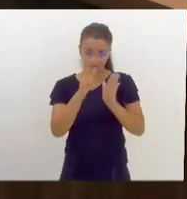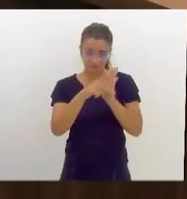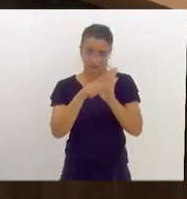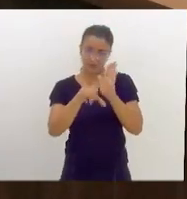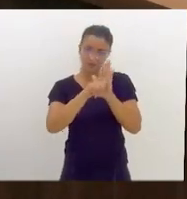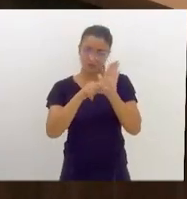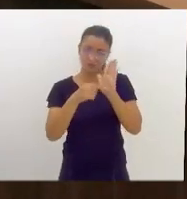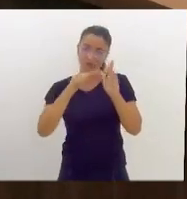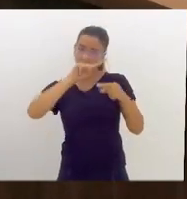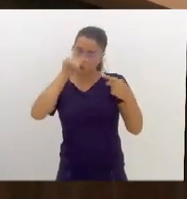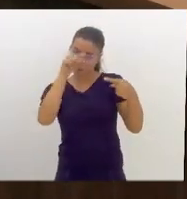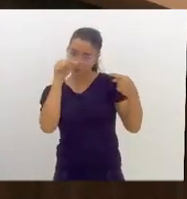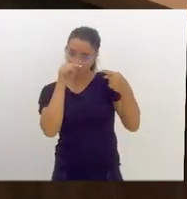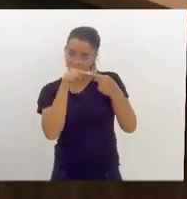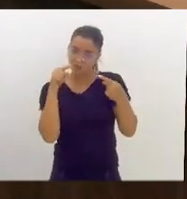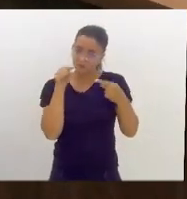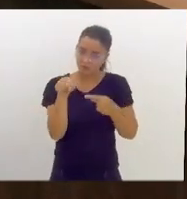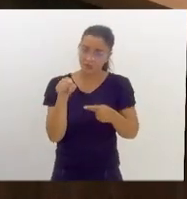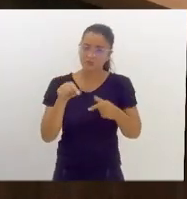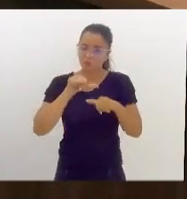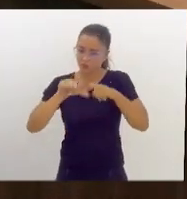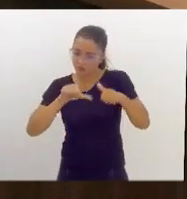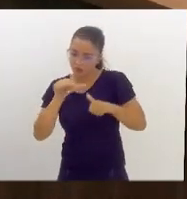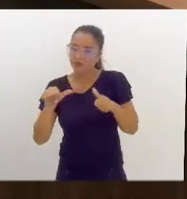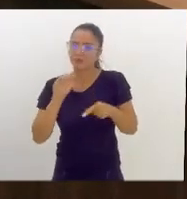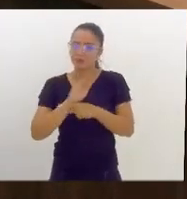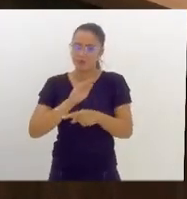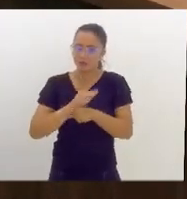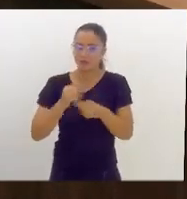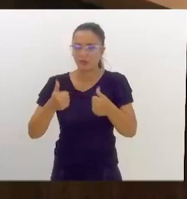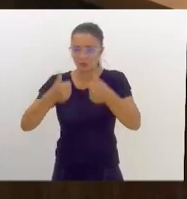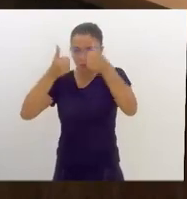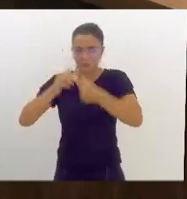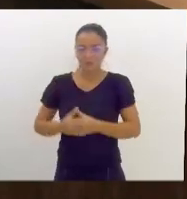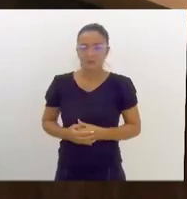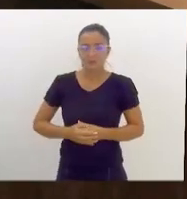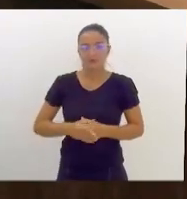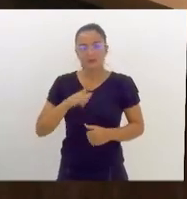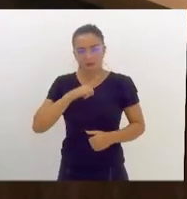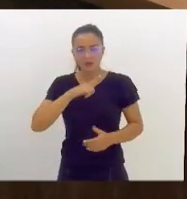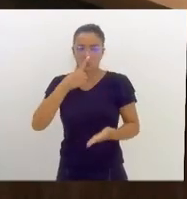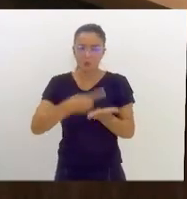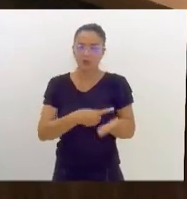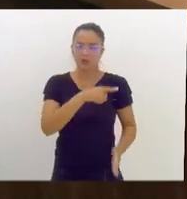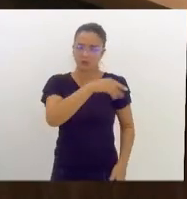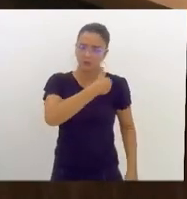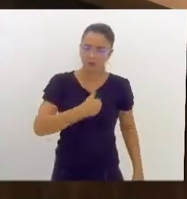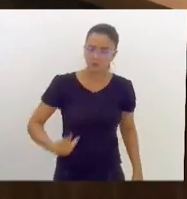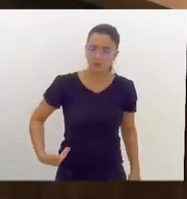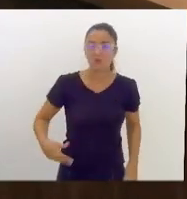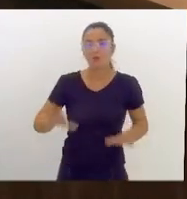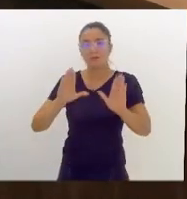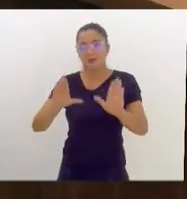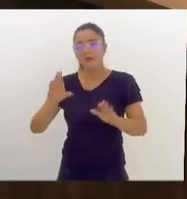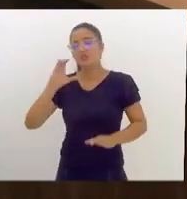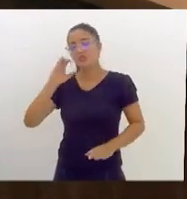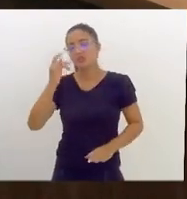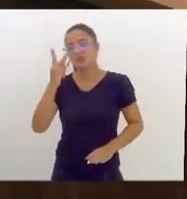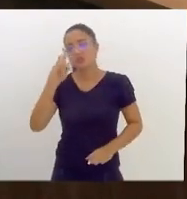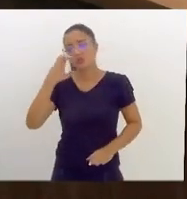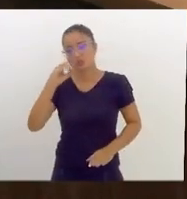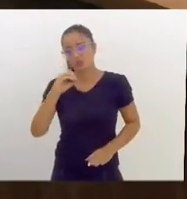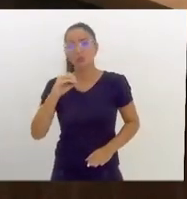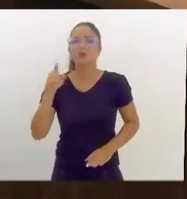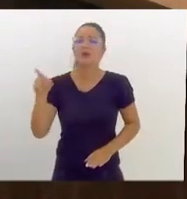esse objetivo, há um compromisso do governador, mas eu não poderia deixar de atender o pedido do deputado Chico Machado, que é